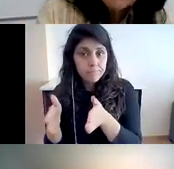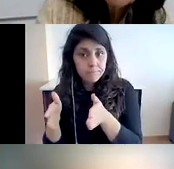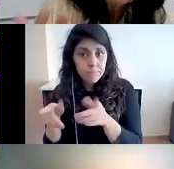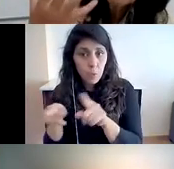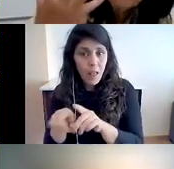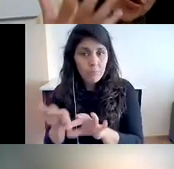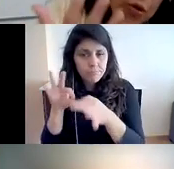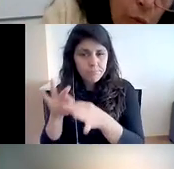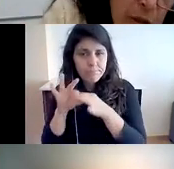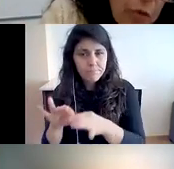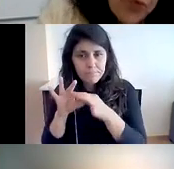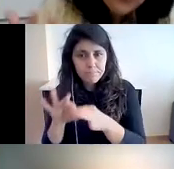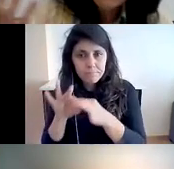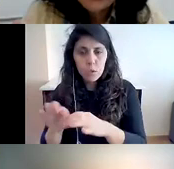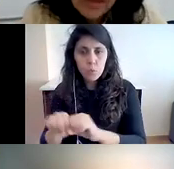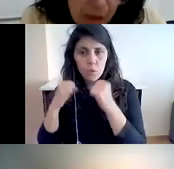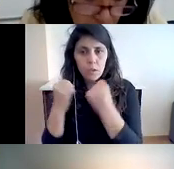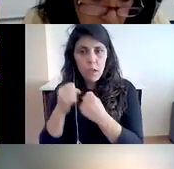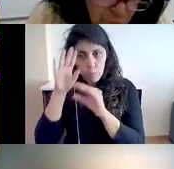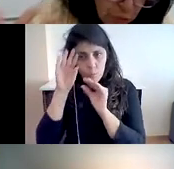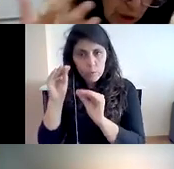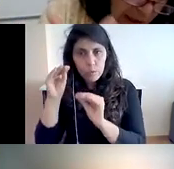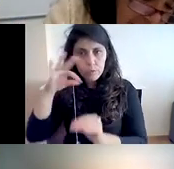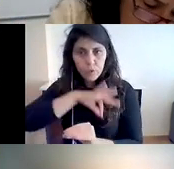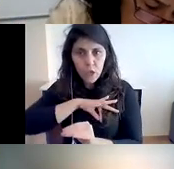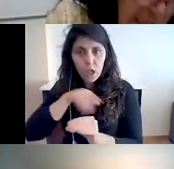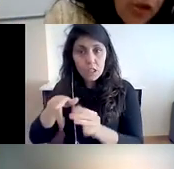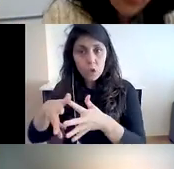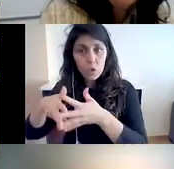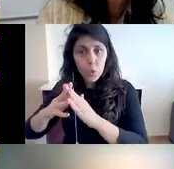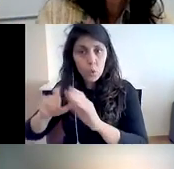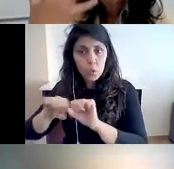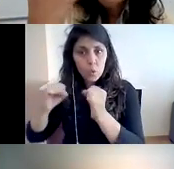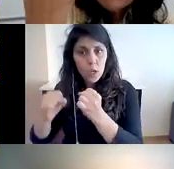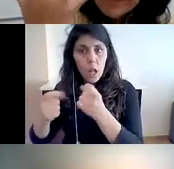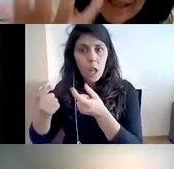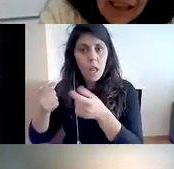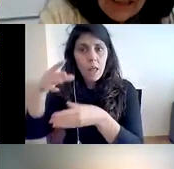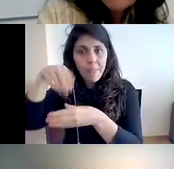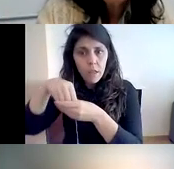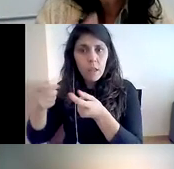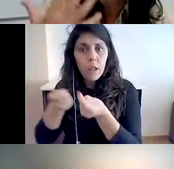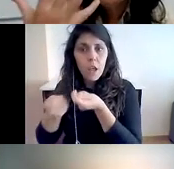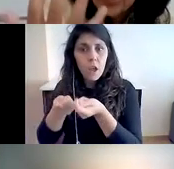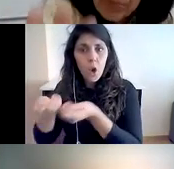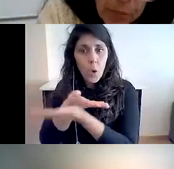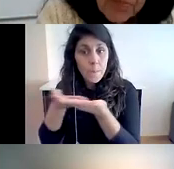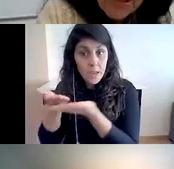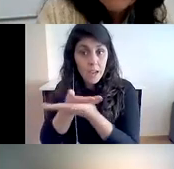o enraizamento do ensino profissional na estrutura social, na economia, trazê-la a